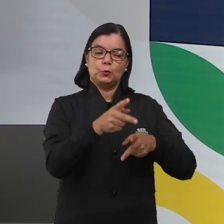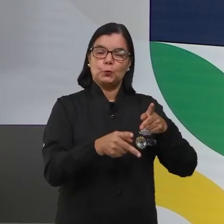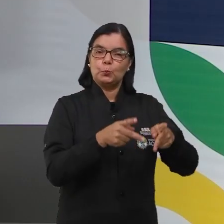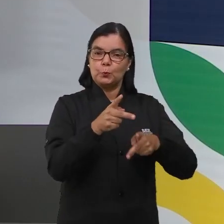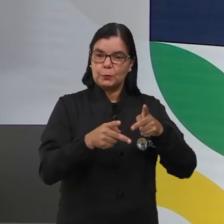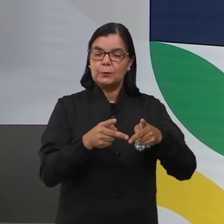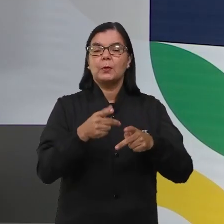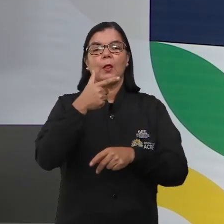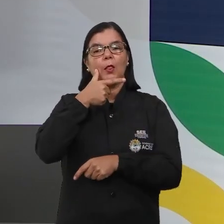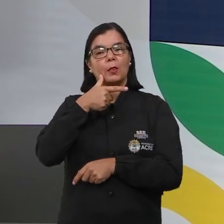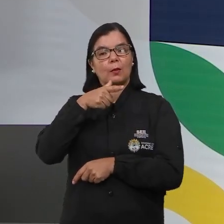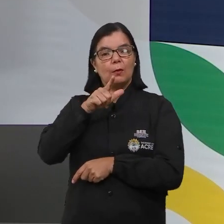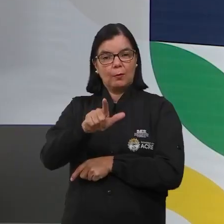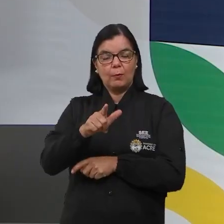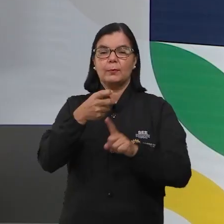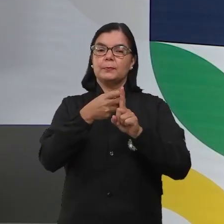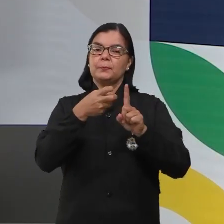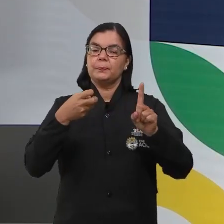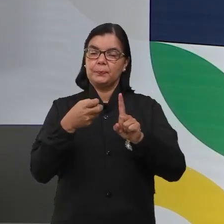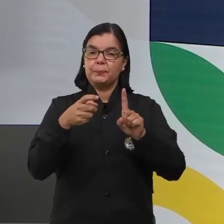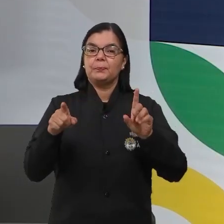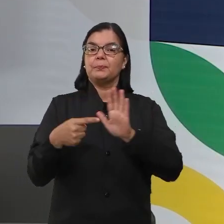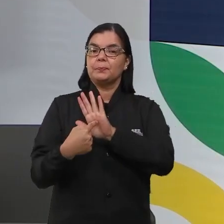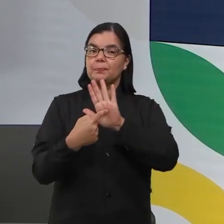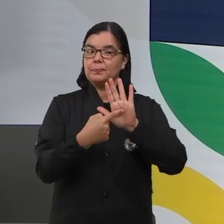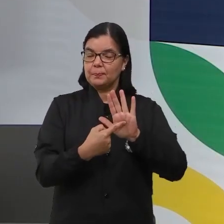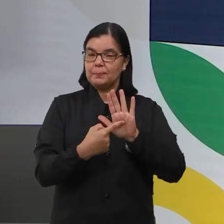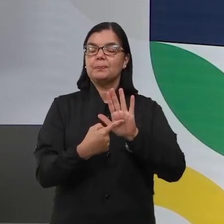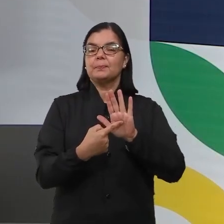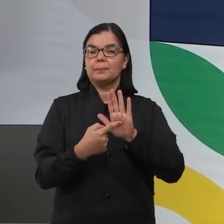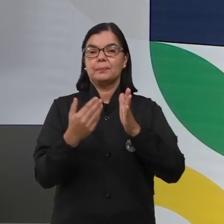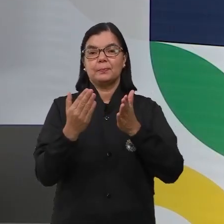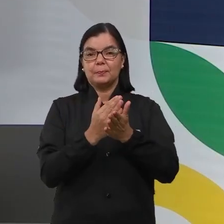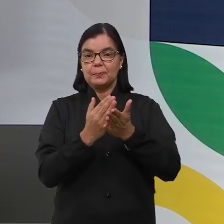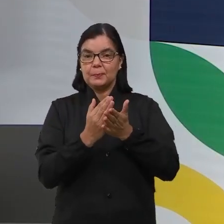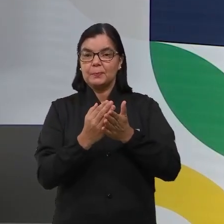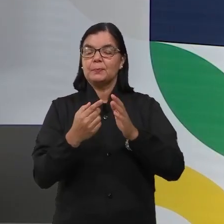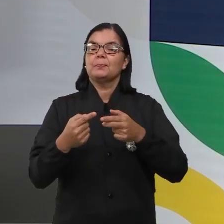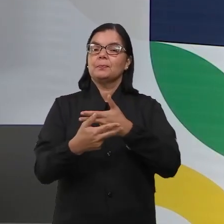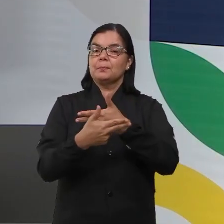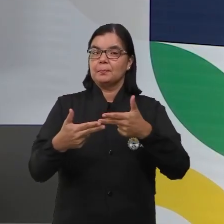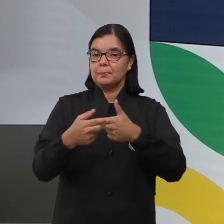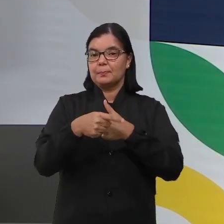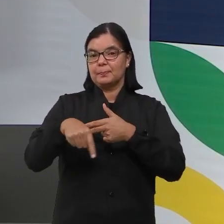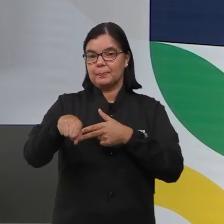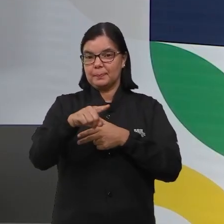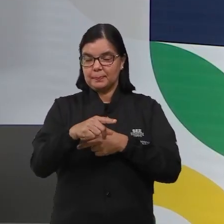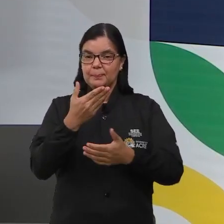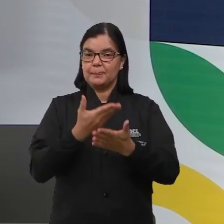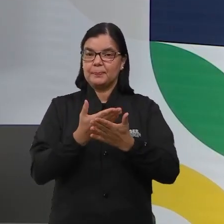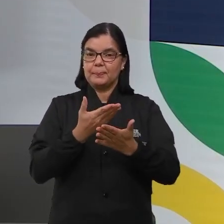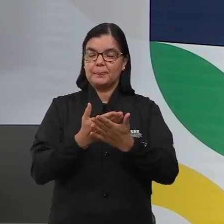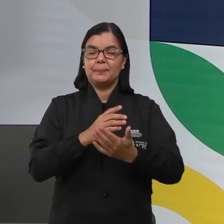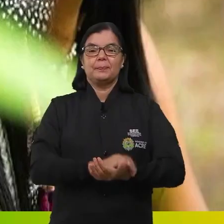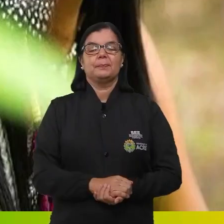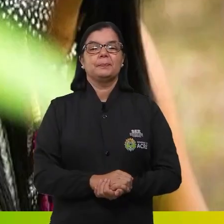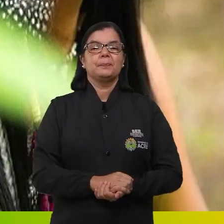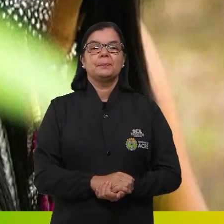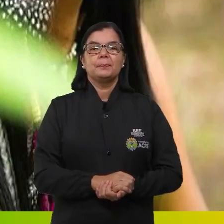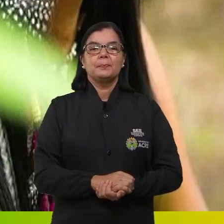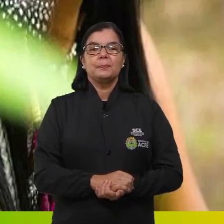de línguas indígenas e que a gente vai trazer alguns povos desses para apresentar na nossa aula. Olha